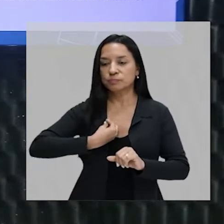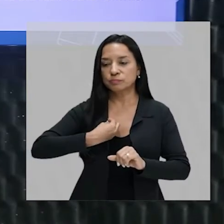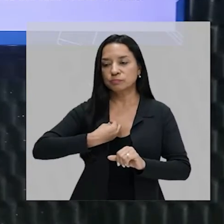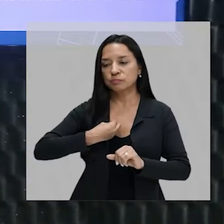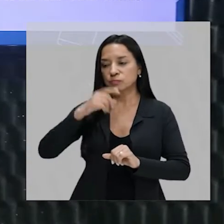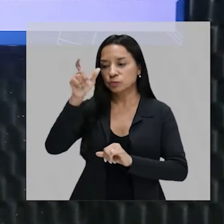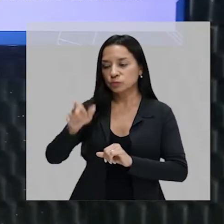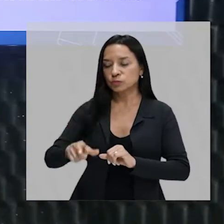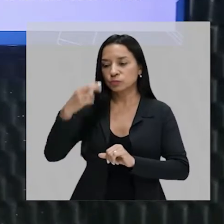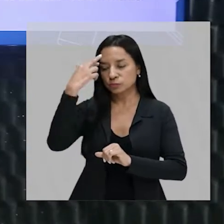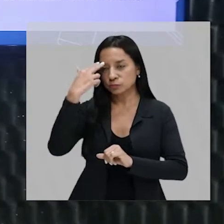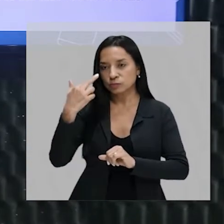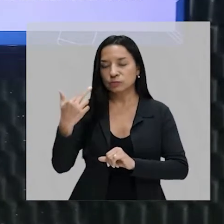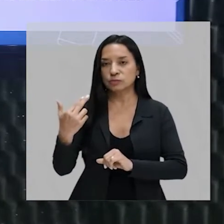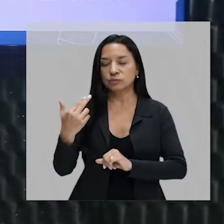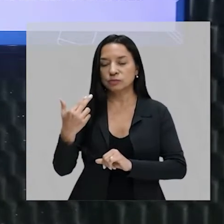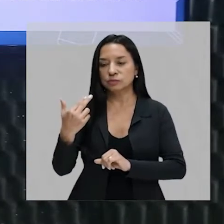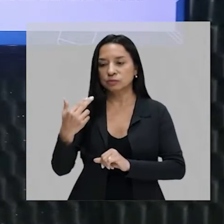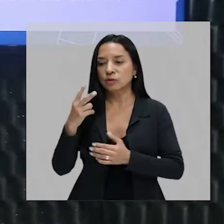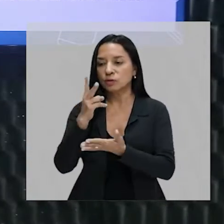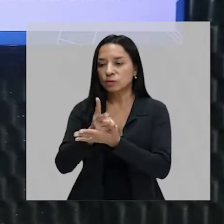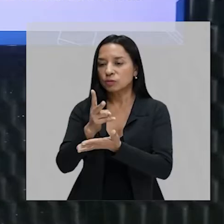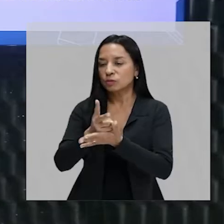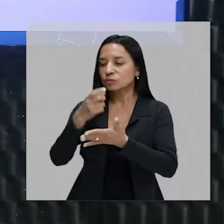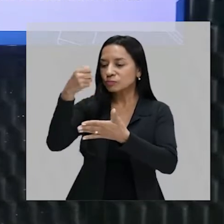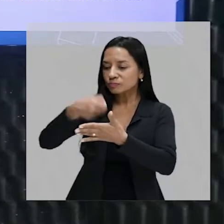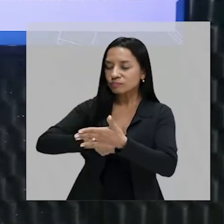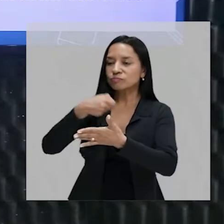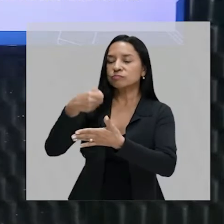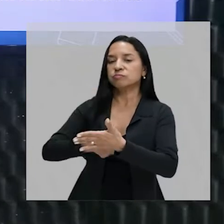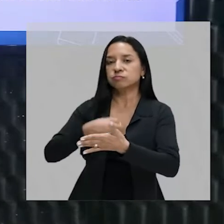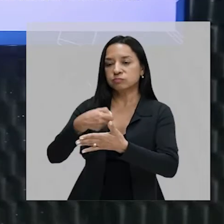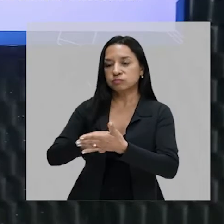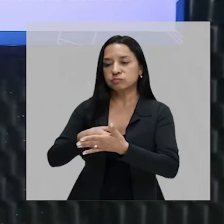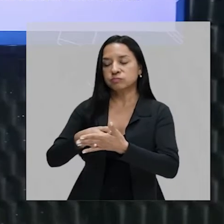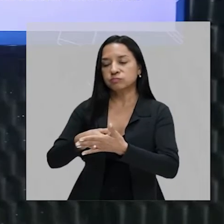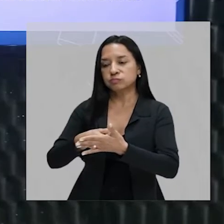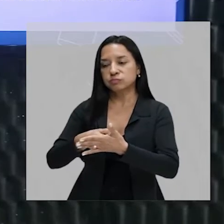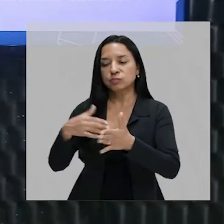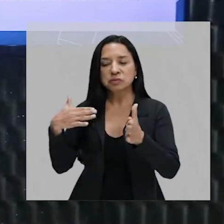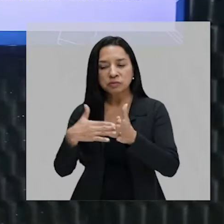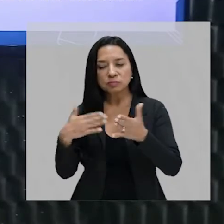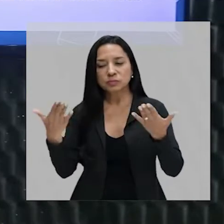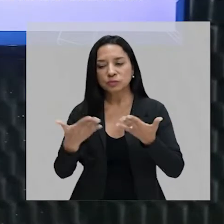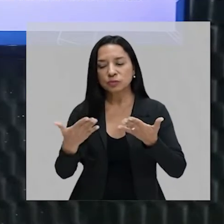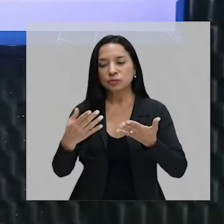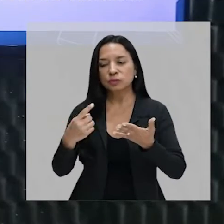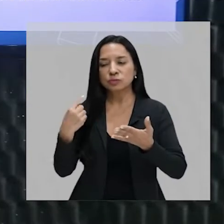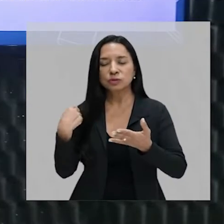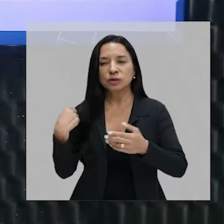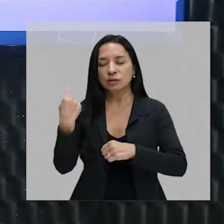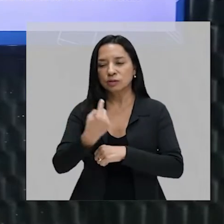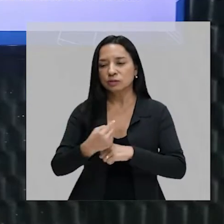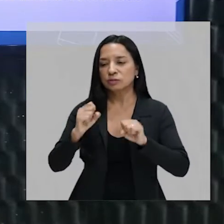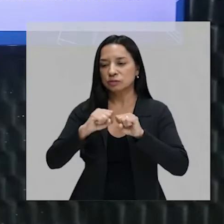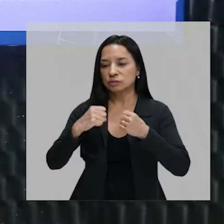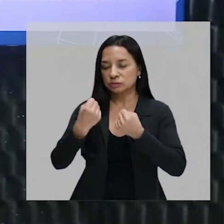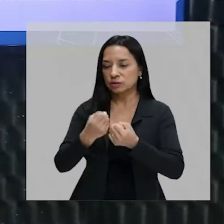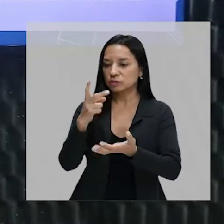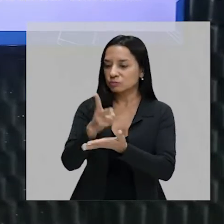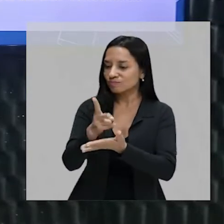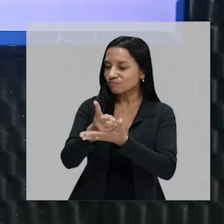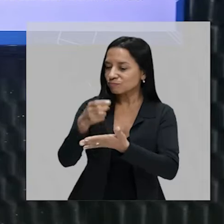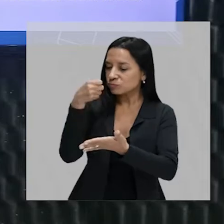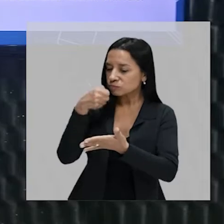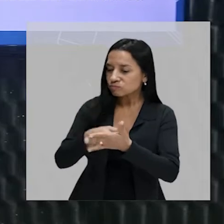desses sujeitos históricos que continua Resistindo até hoje em nossa sociedade E continuo